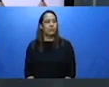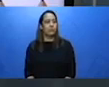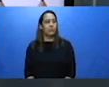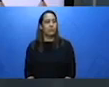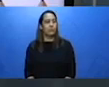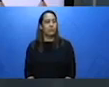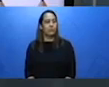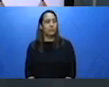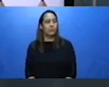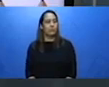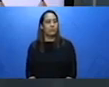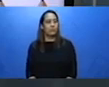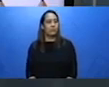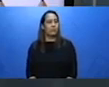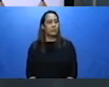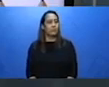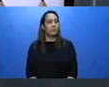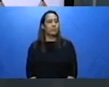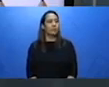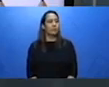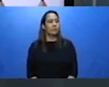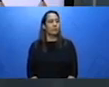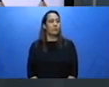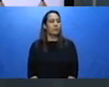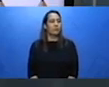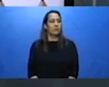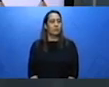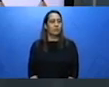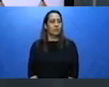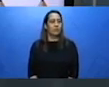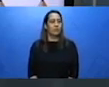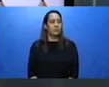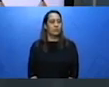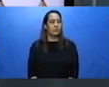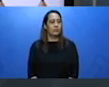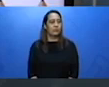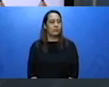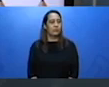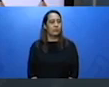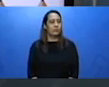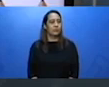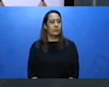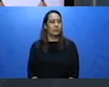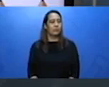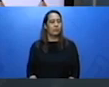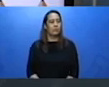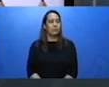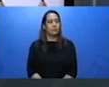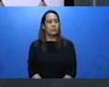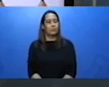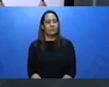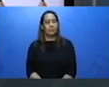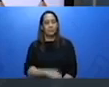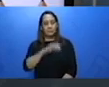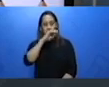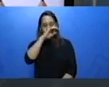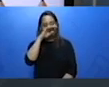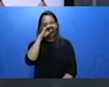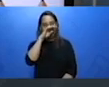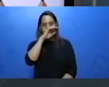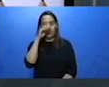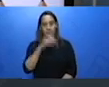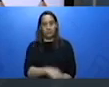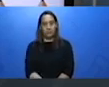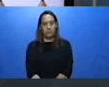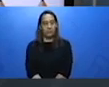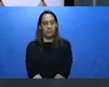lá na linha superior, desço e aqui no meio termino. Barbante. E o